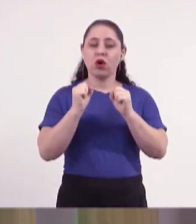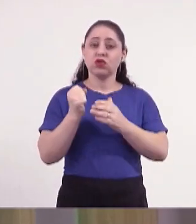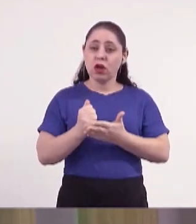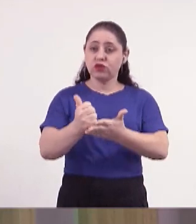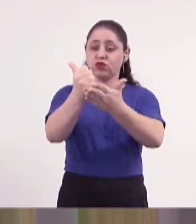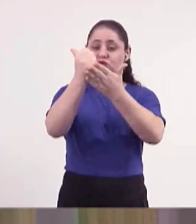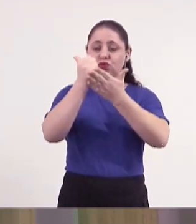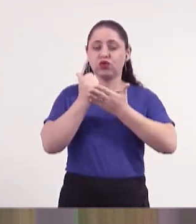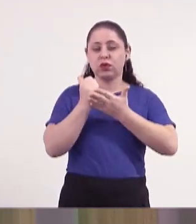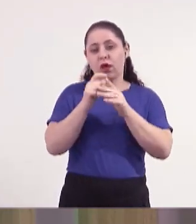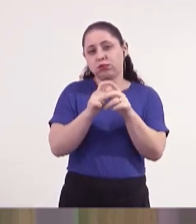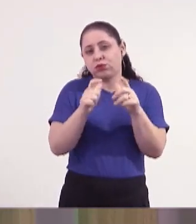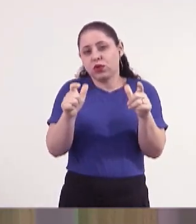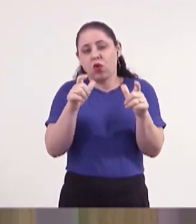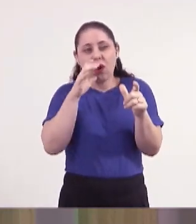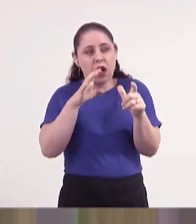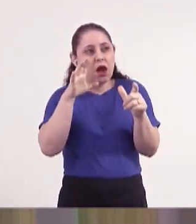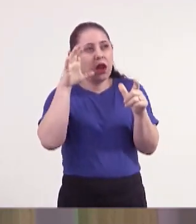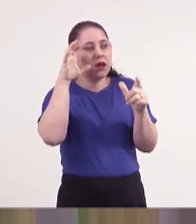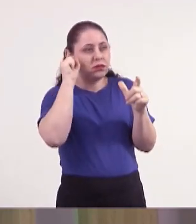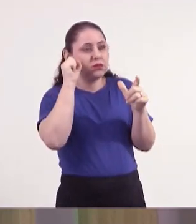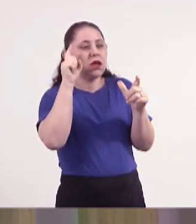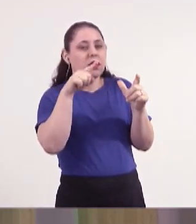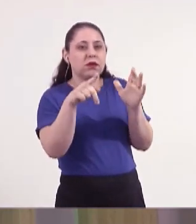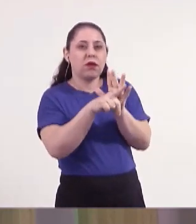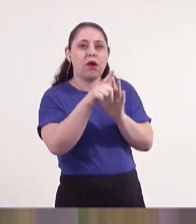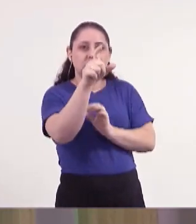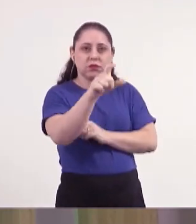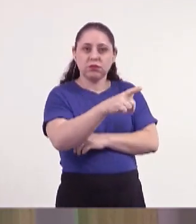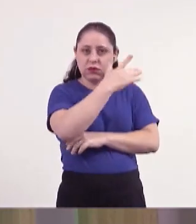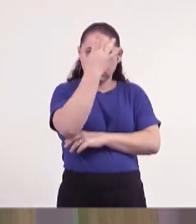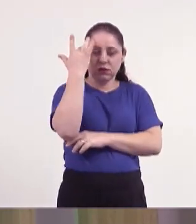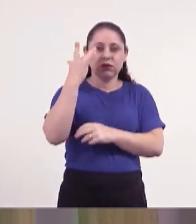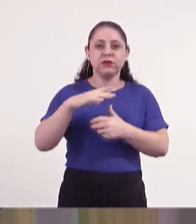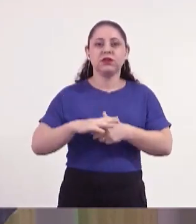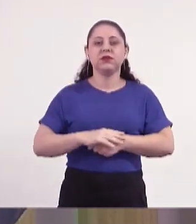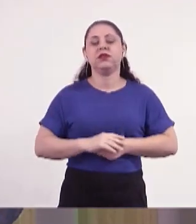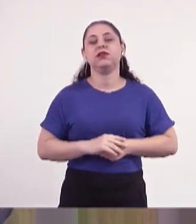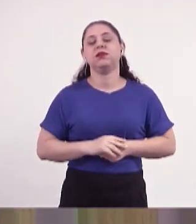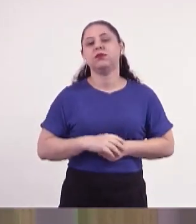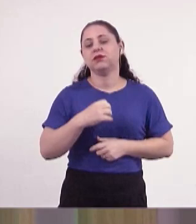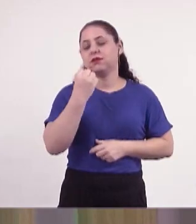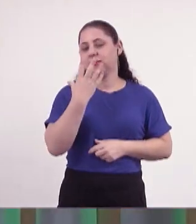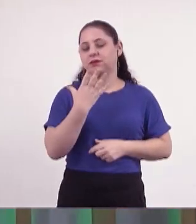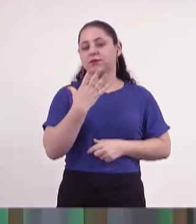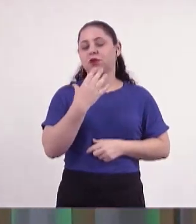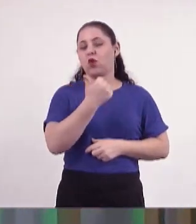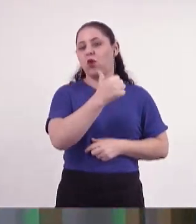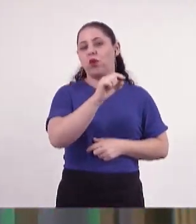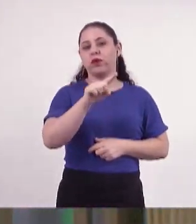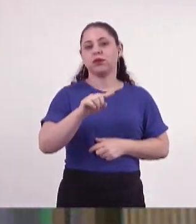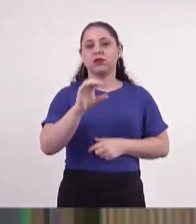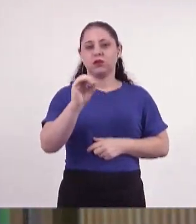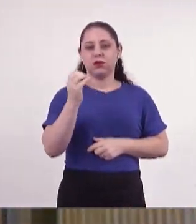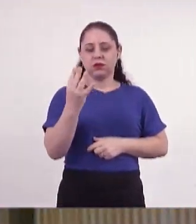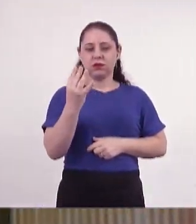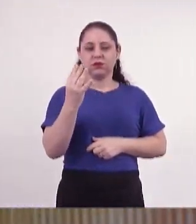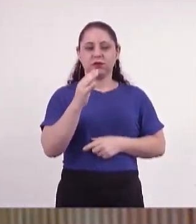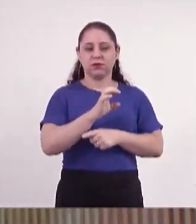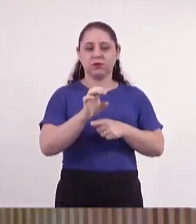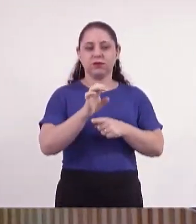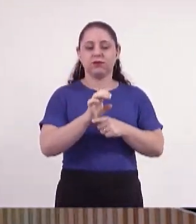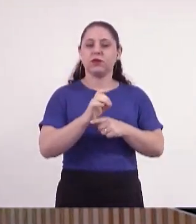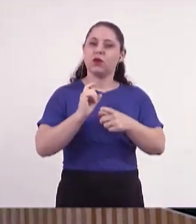uma ajuda muito grande, um ouvido muito grande para quem está precisando. 11 horas e 4 minutos em Mato Grosso do Sul. Falar agora